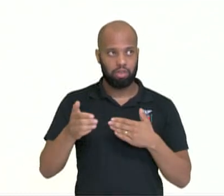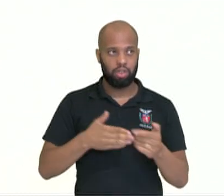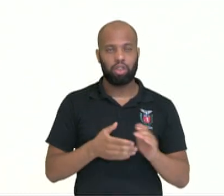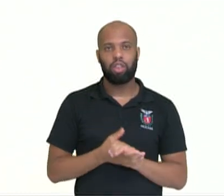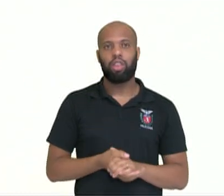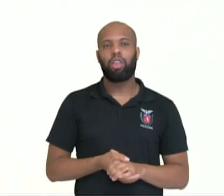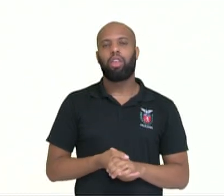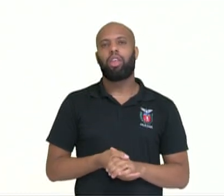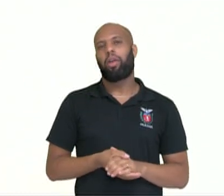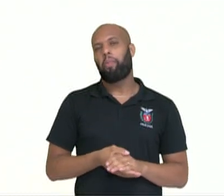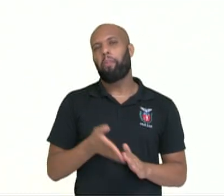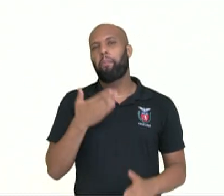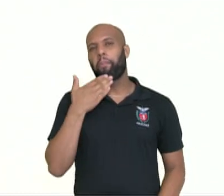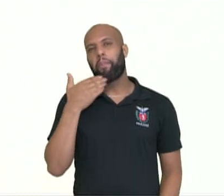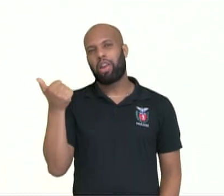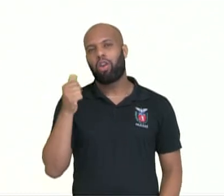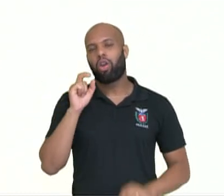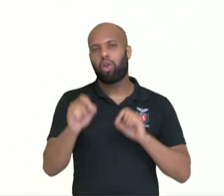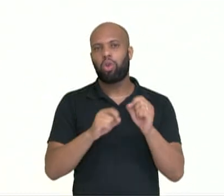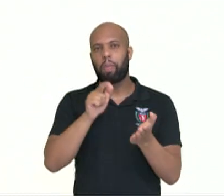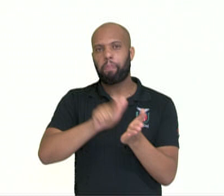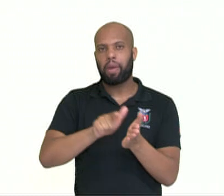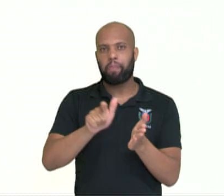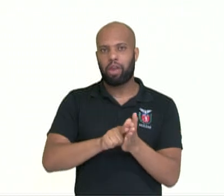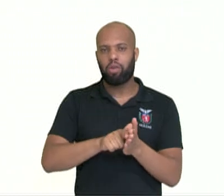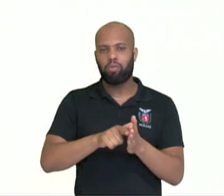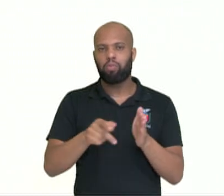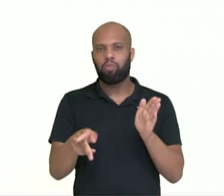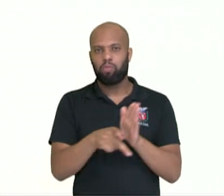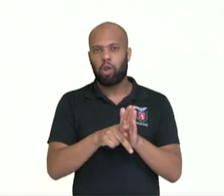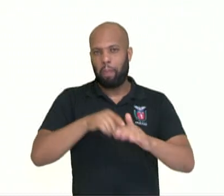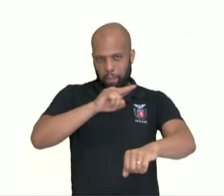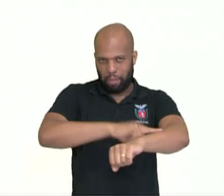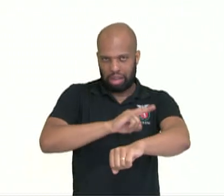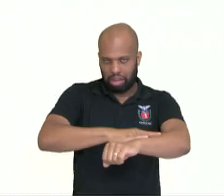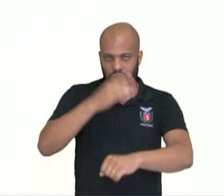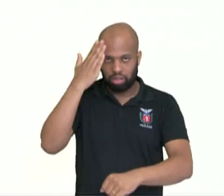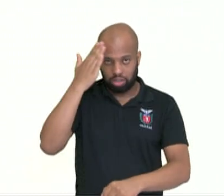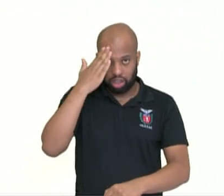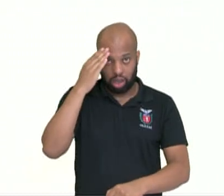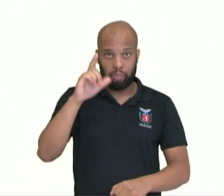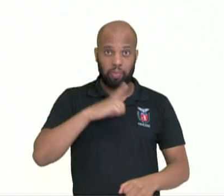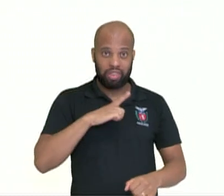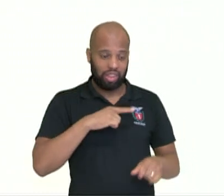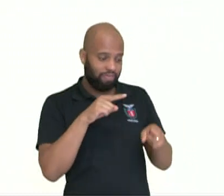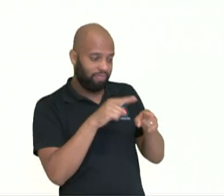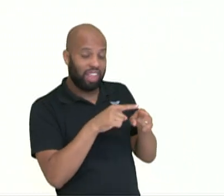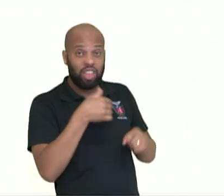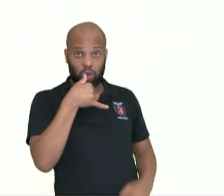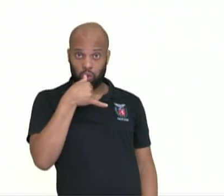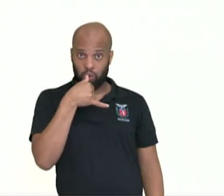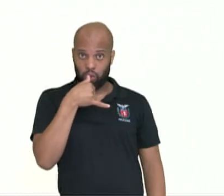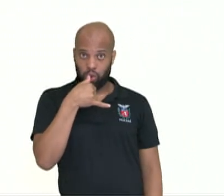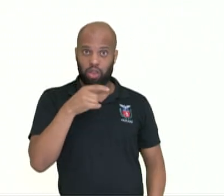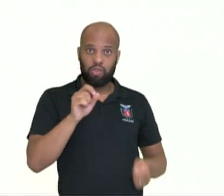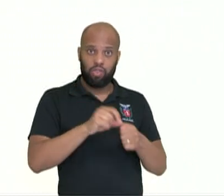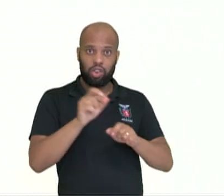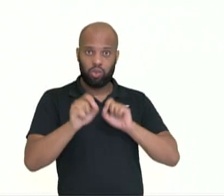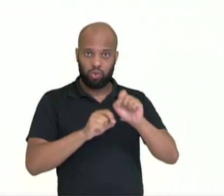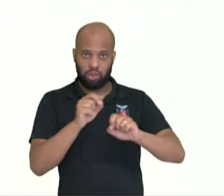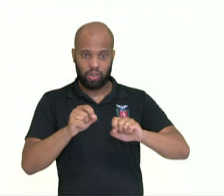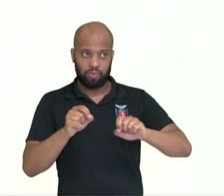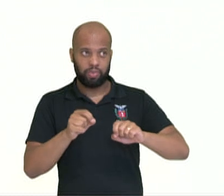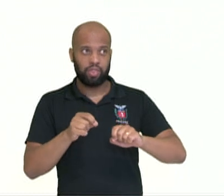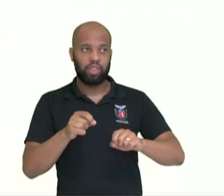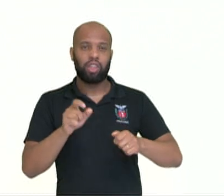seja um papel mole, e esfregar num canudinho, né? O melhor jeito de esfregar é você pegar o papel e puxar no